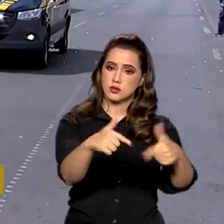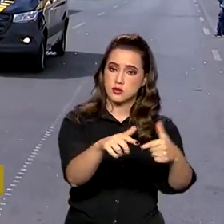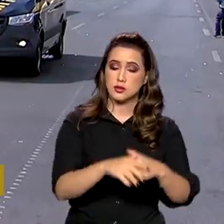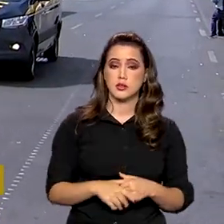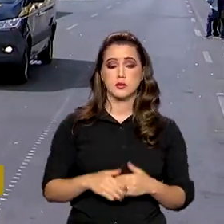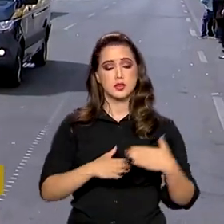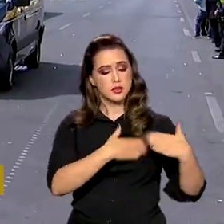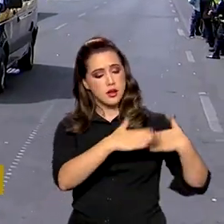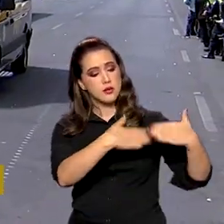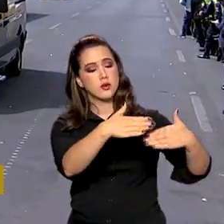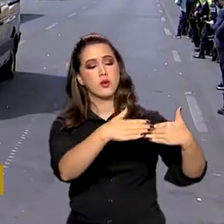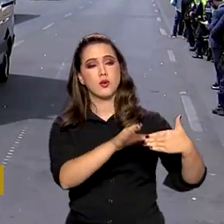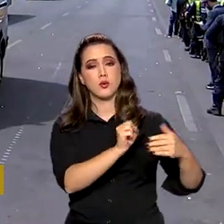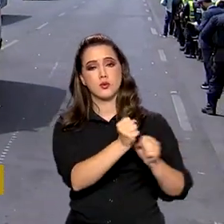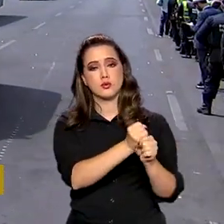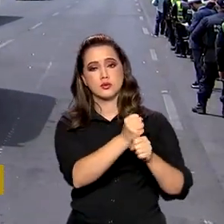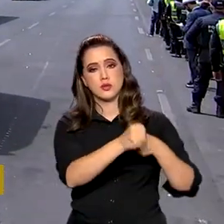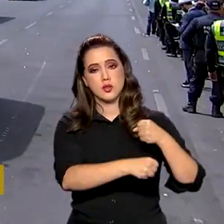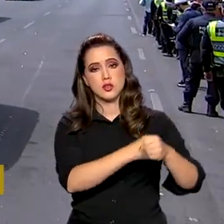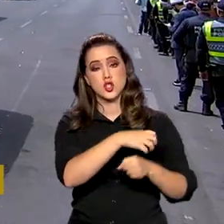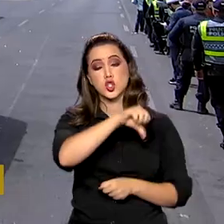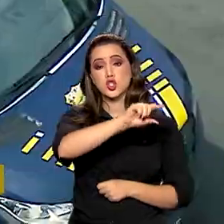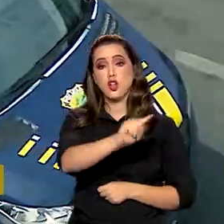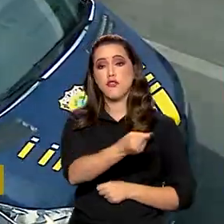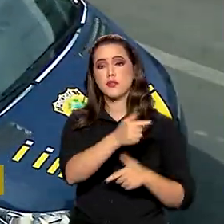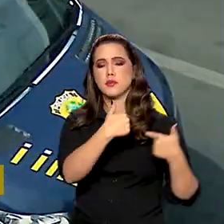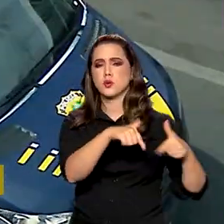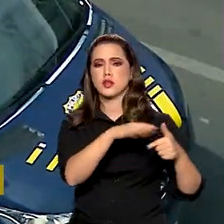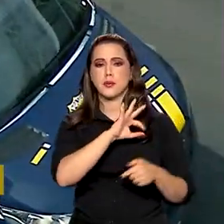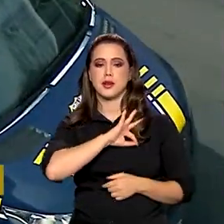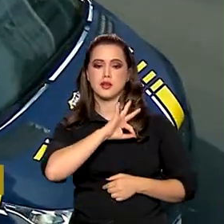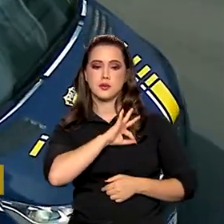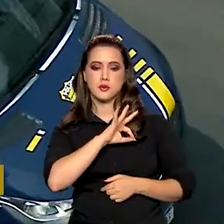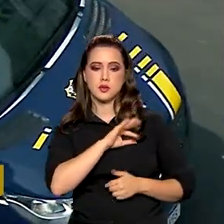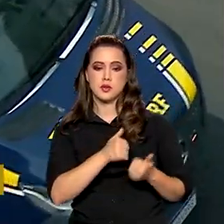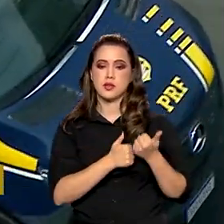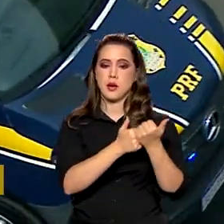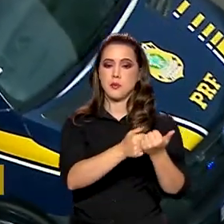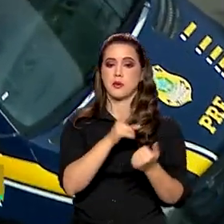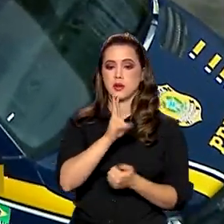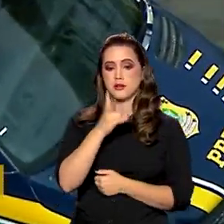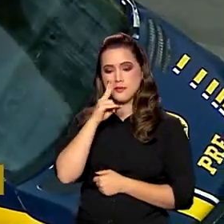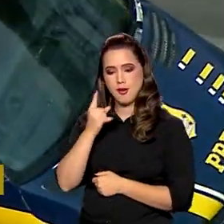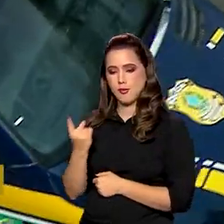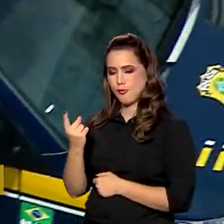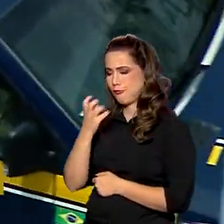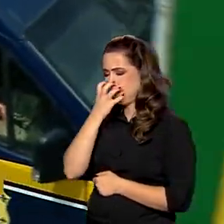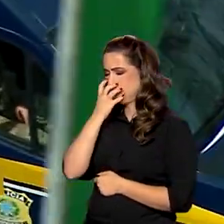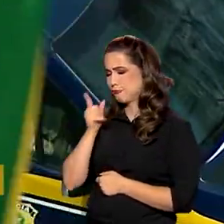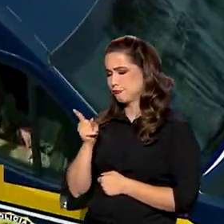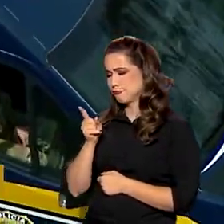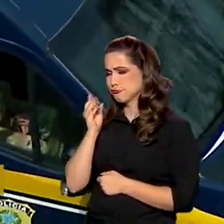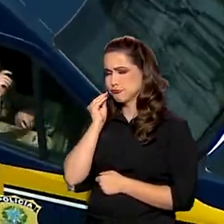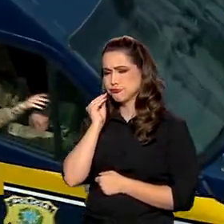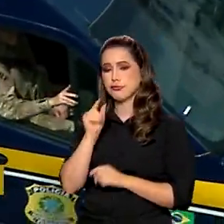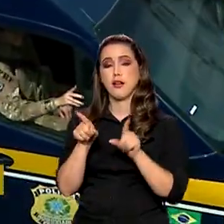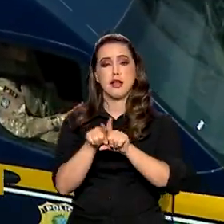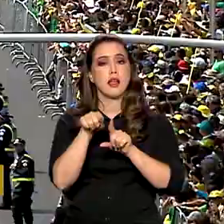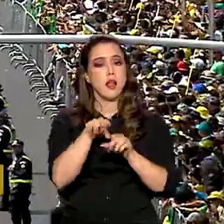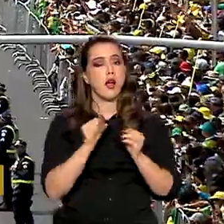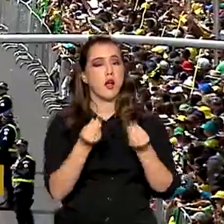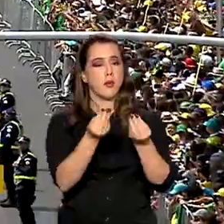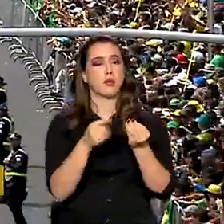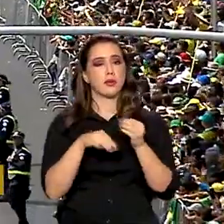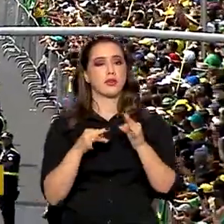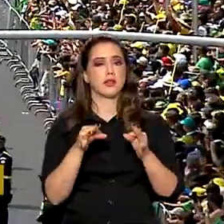Ao longo do último ano, foram quase 9 mil operações policiais, apoiadas por viaturas, equipamentos e suporte tecnológico